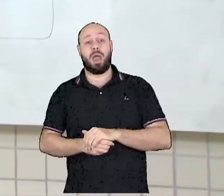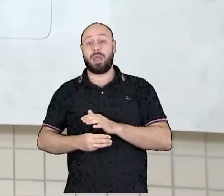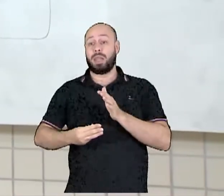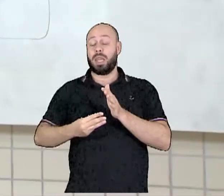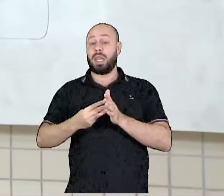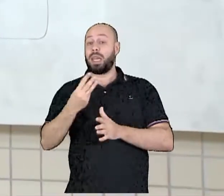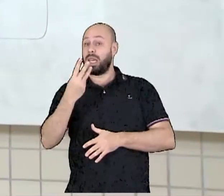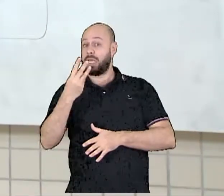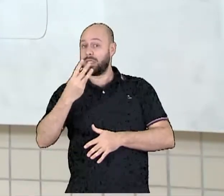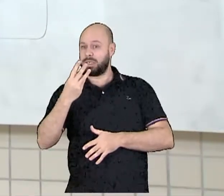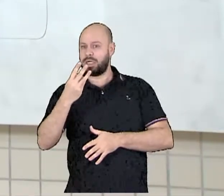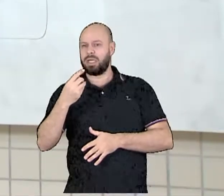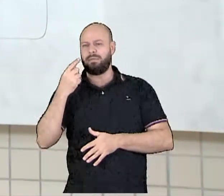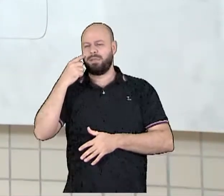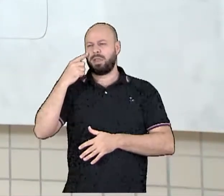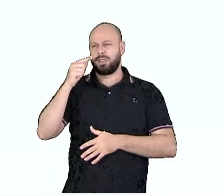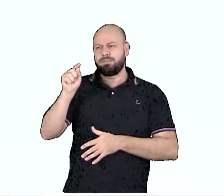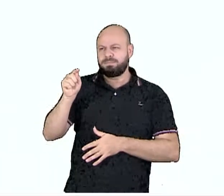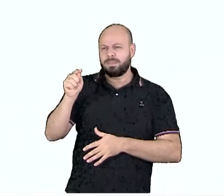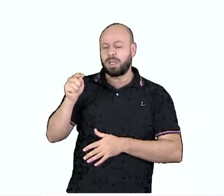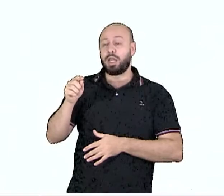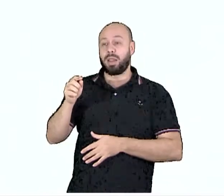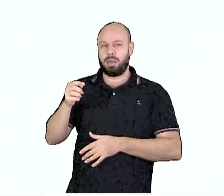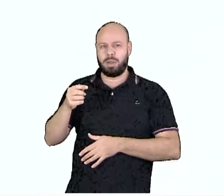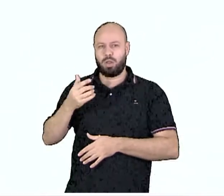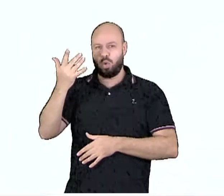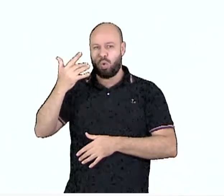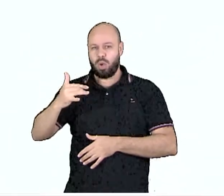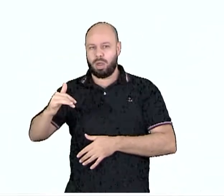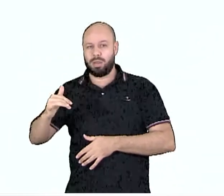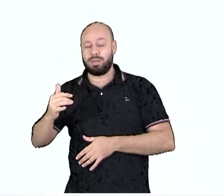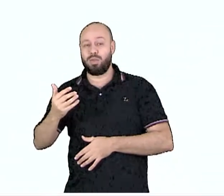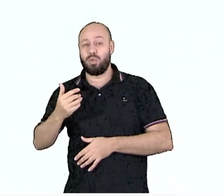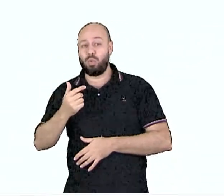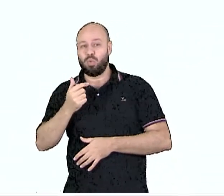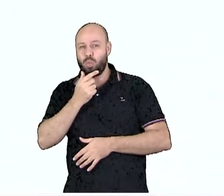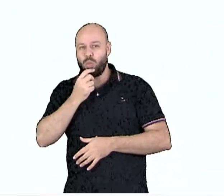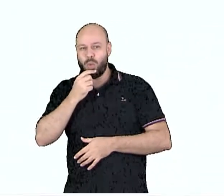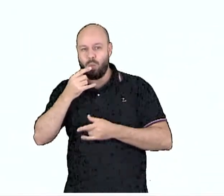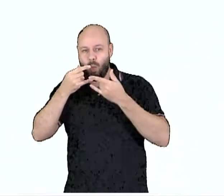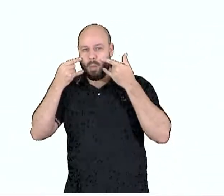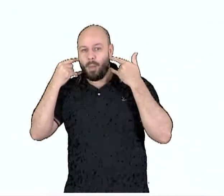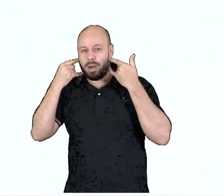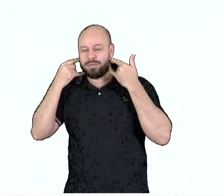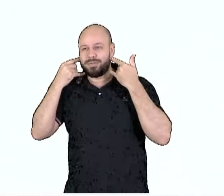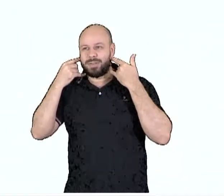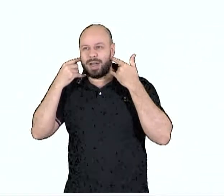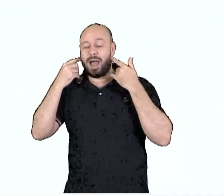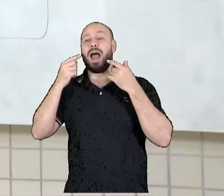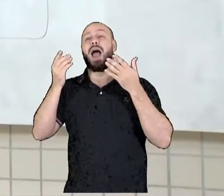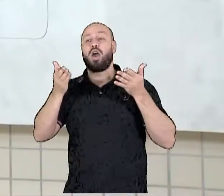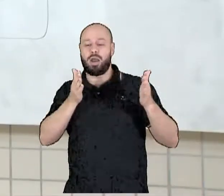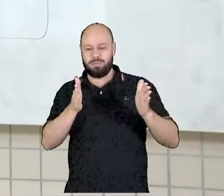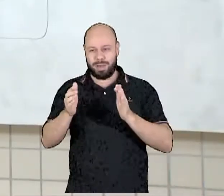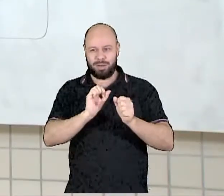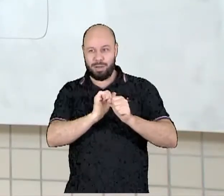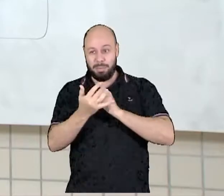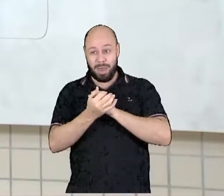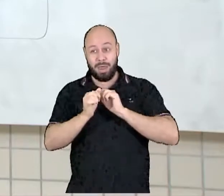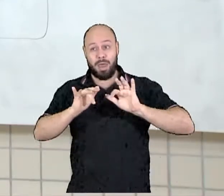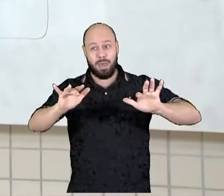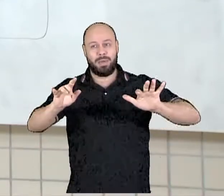aí da máscara, lembrando que essas fotoreportagens aí foram em períodos de quê? De pandemia. Aí vocês vão falar o